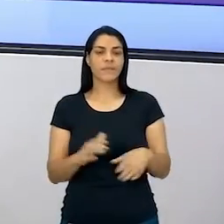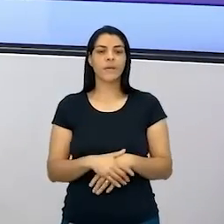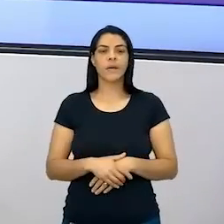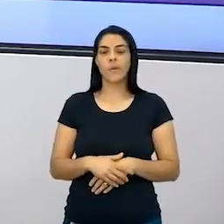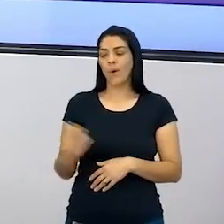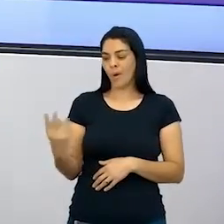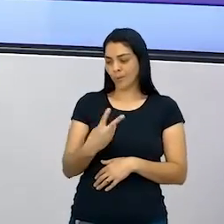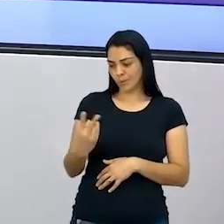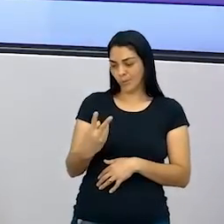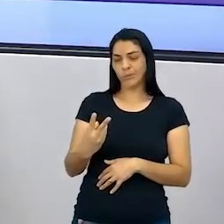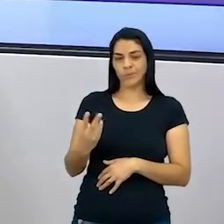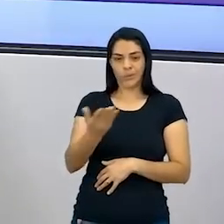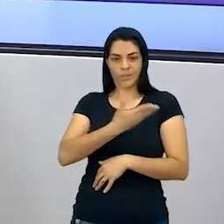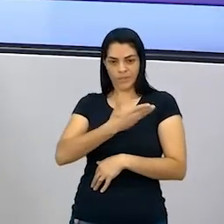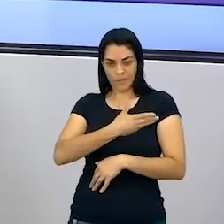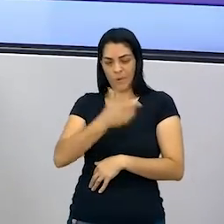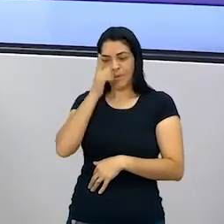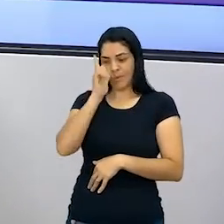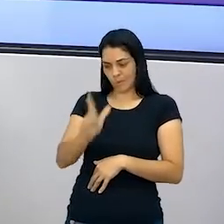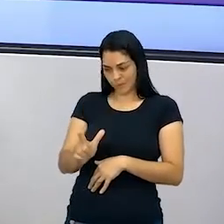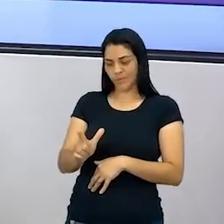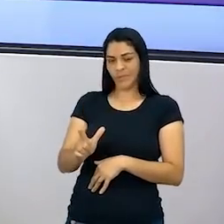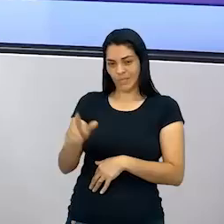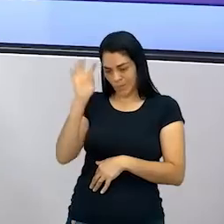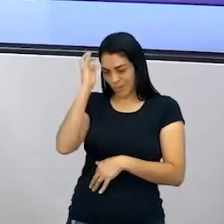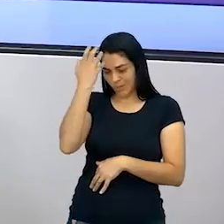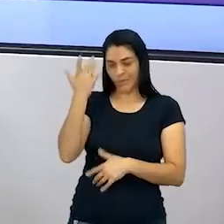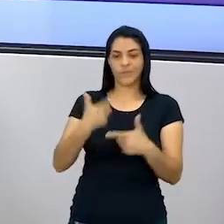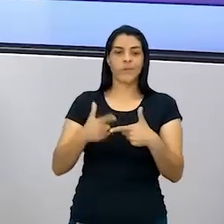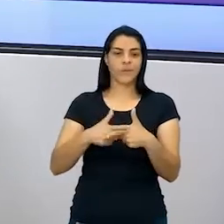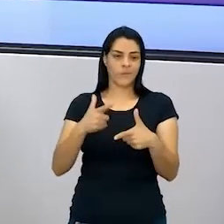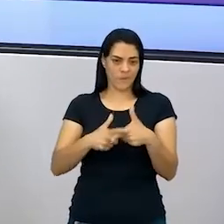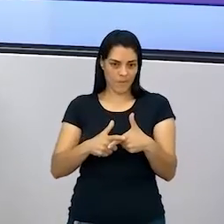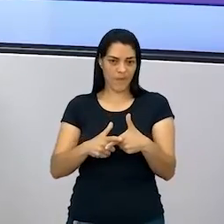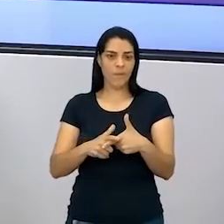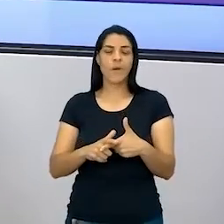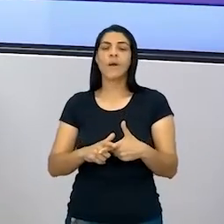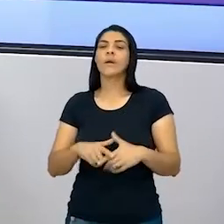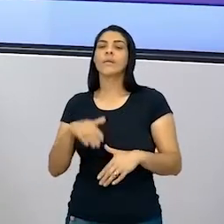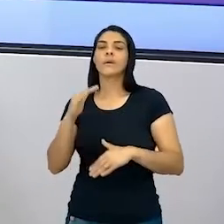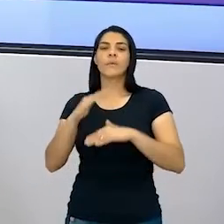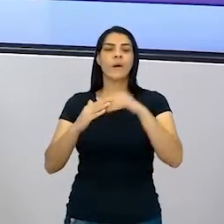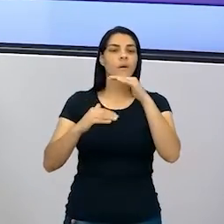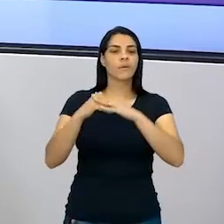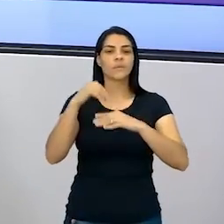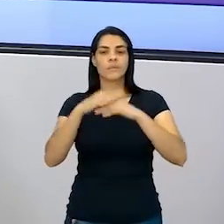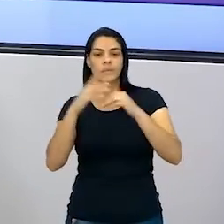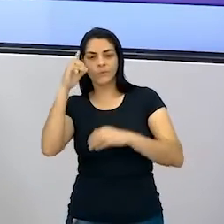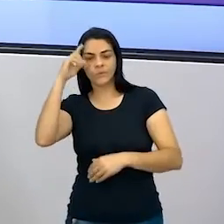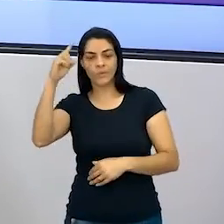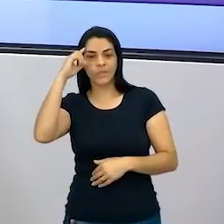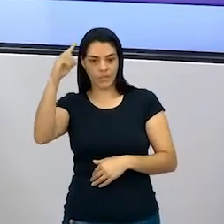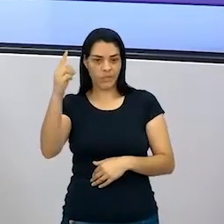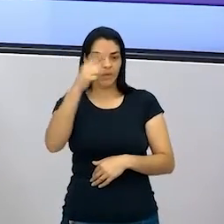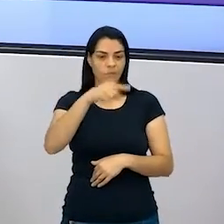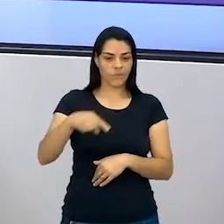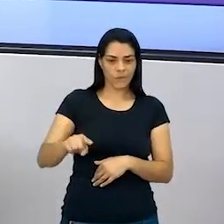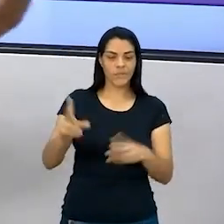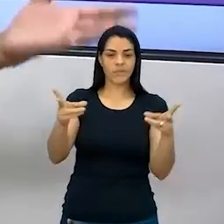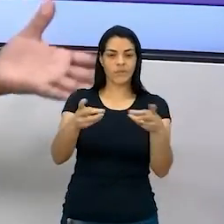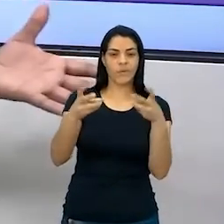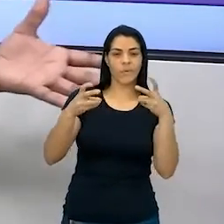se entender? E aí, aos poucos, nessa construção, no dia a dia da rotina de vocês, é que vocês vão conseguir perceber se eles